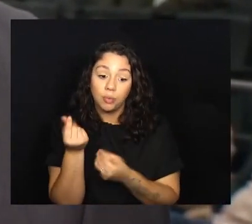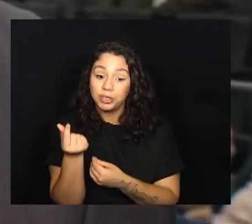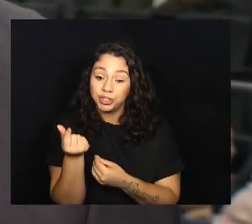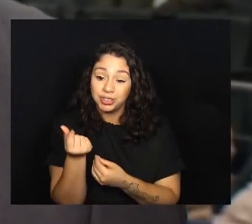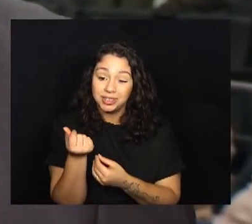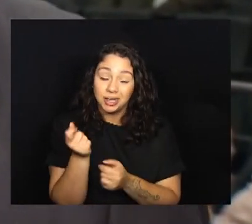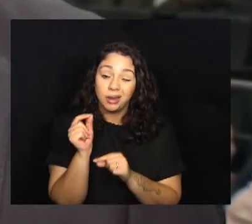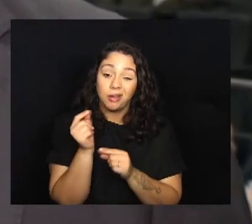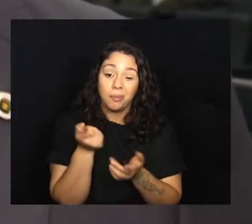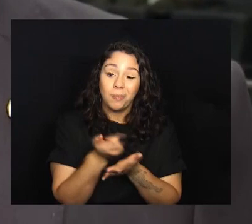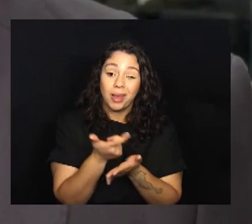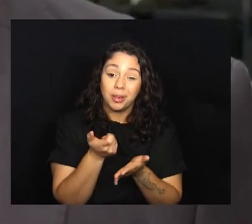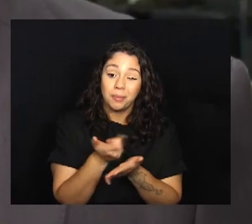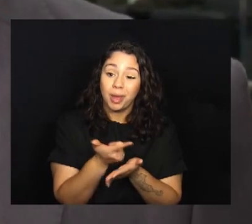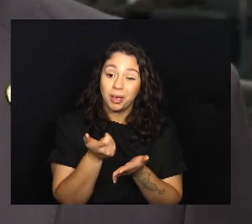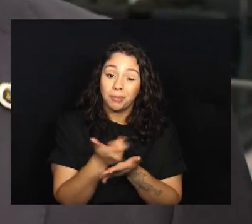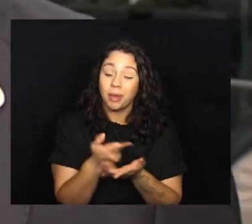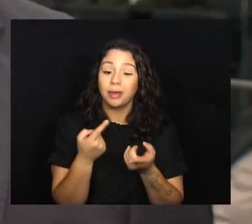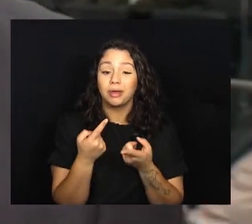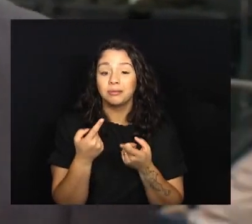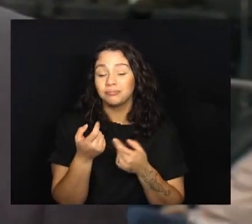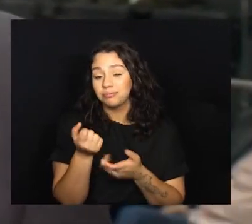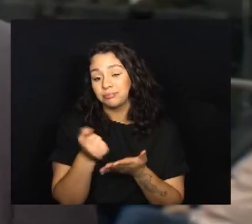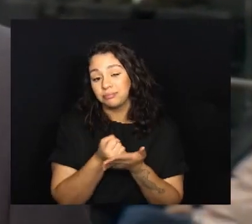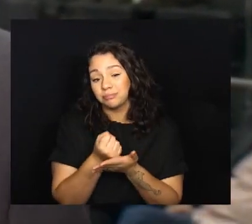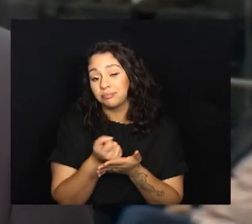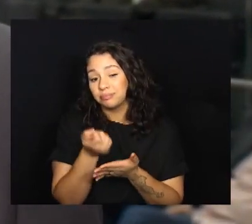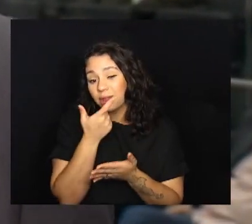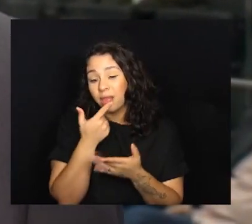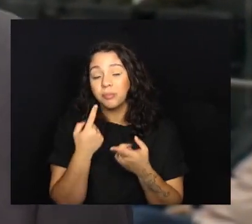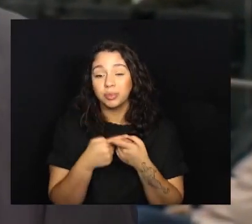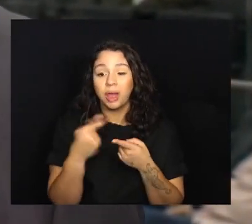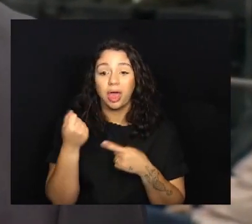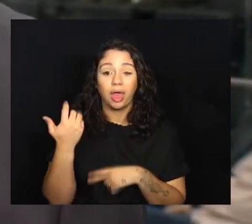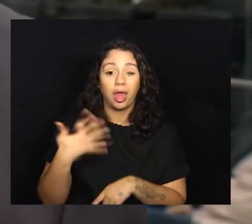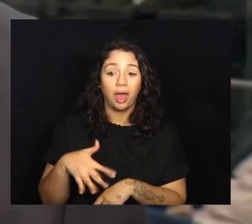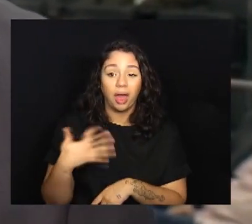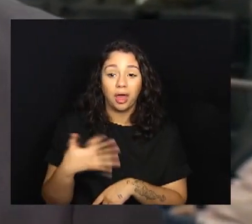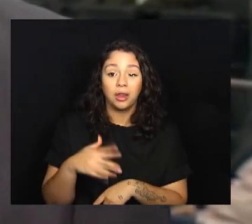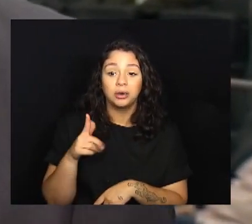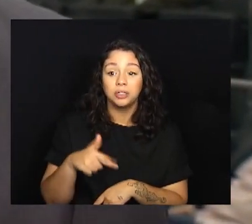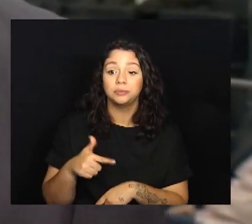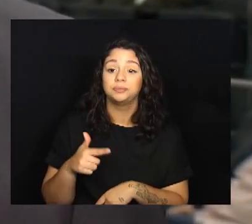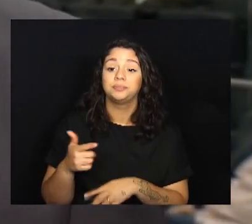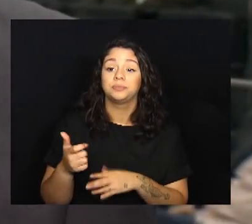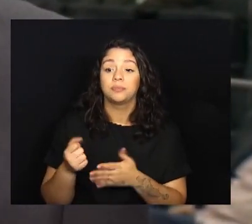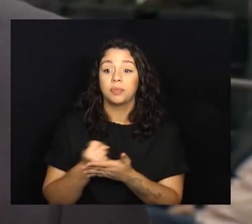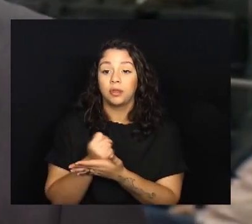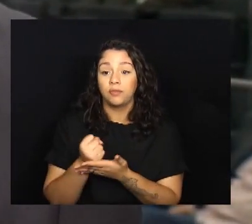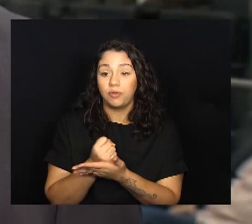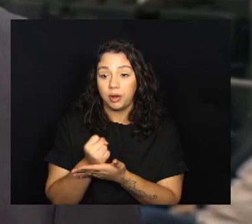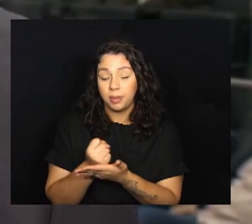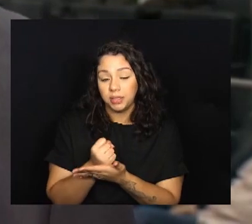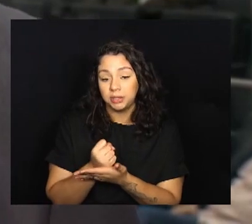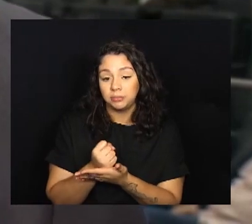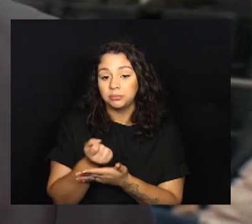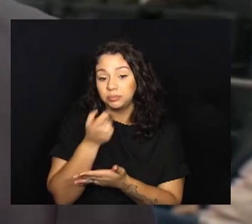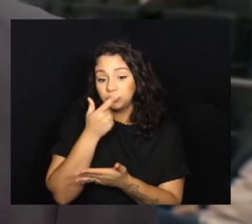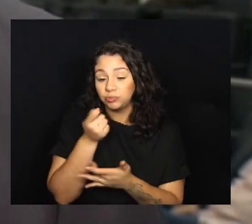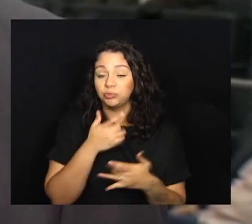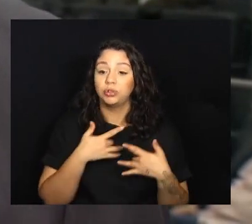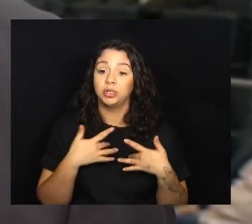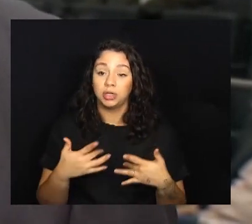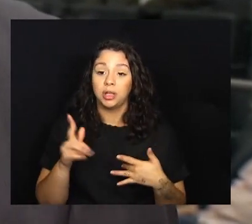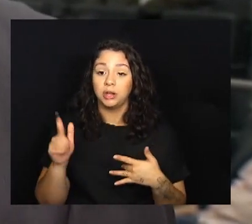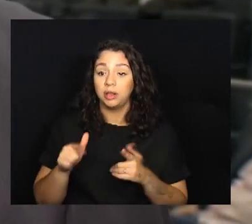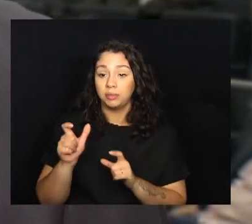remédios veterinários, que hoje é muito caro. E essa farmácia solidária é uma ação onde envolve as pessoas que têm